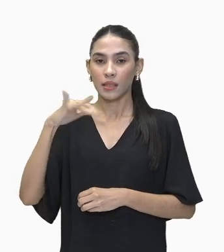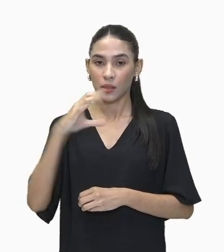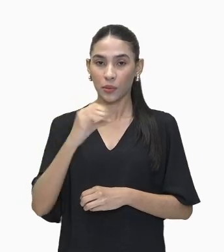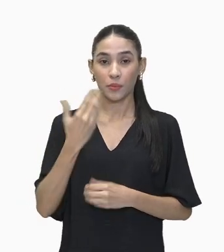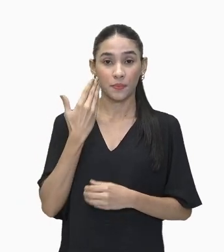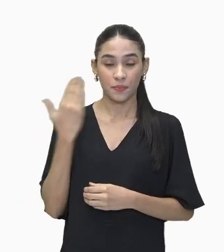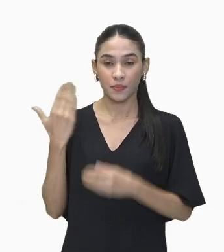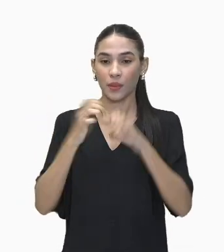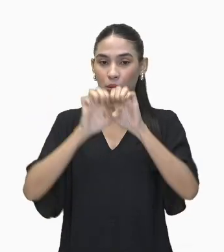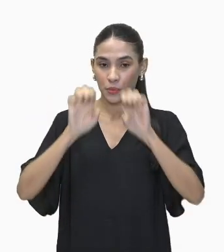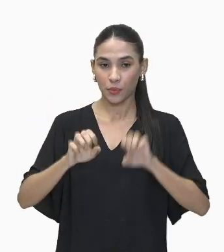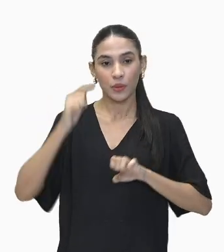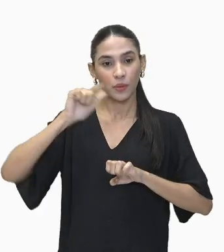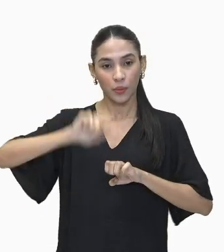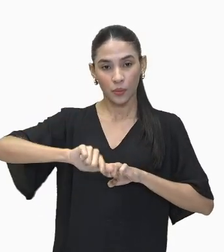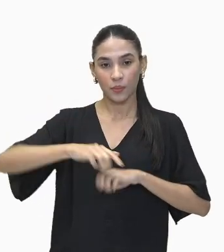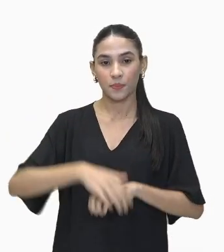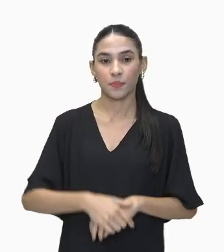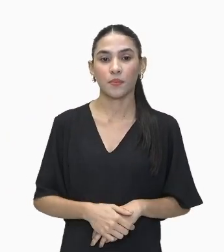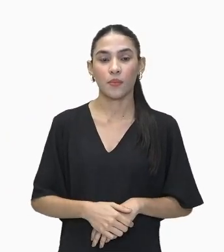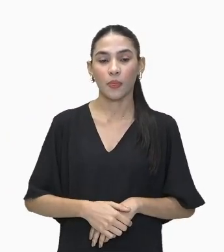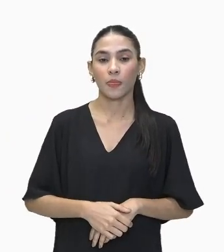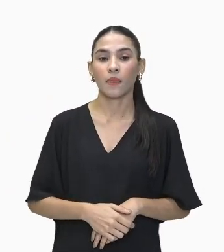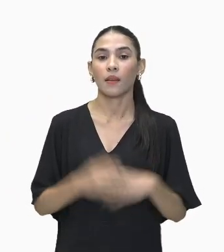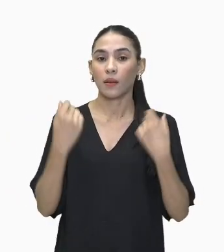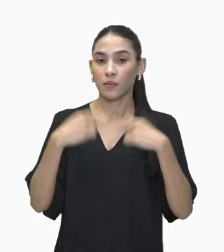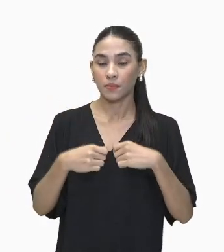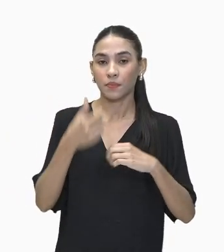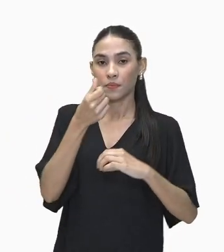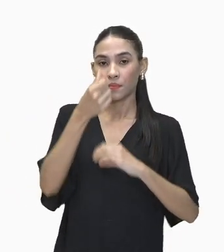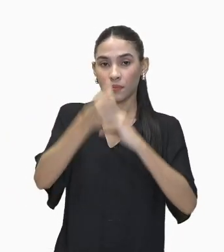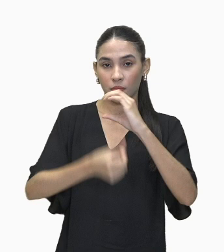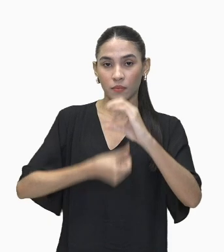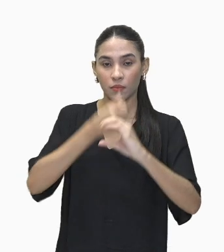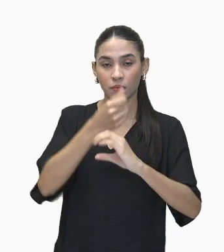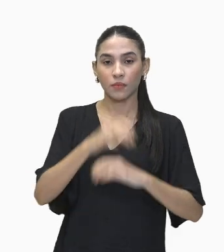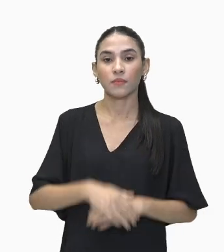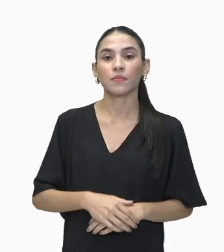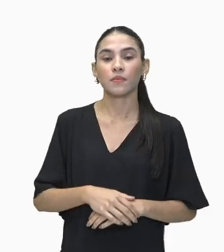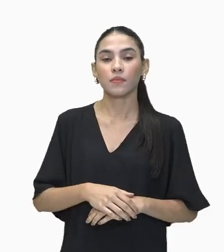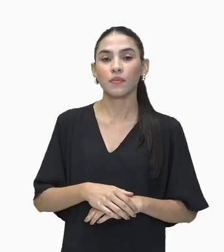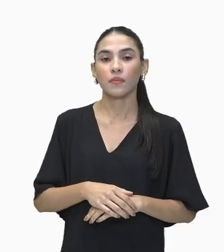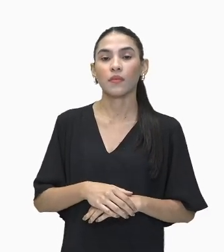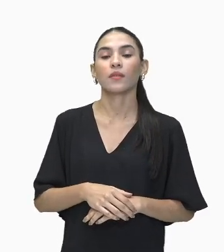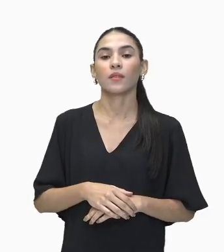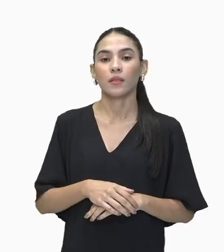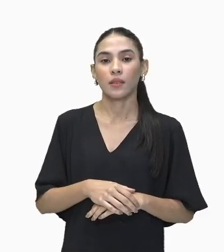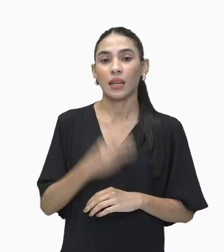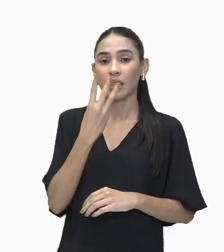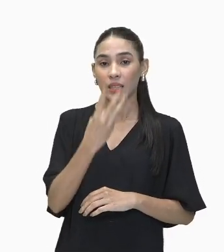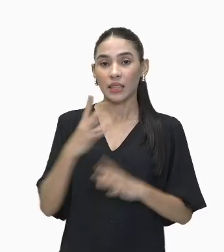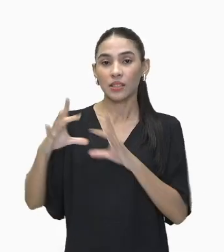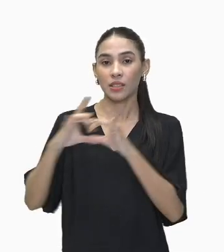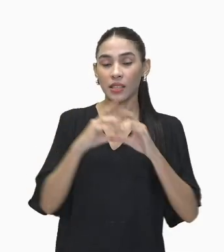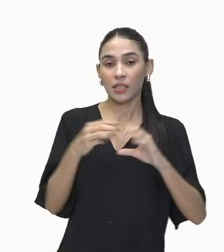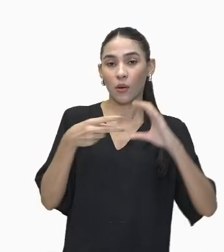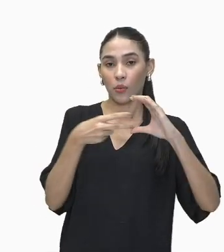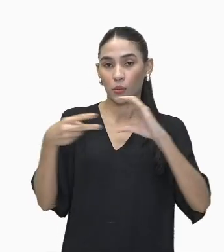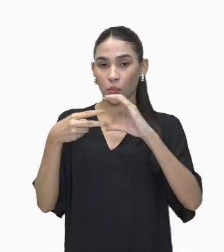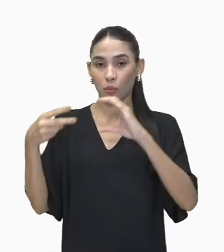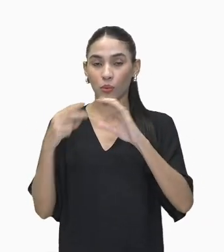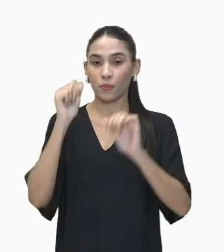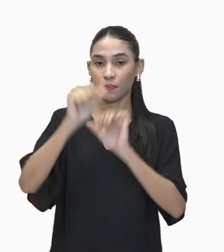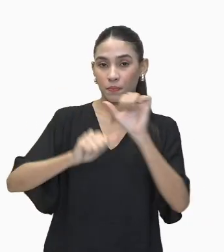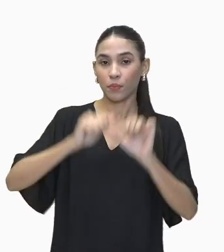aí, ó, novamente, tem 6 carbonos e 3 ligações duplas alternadas.